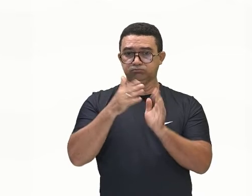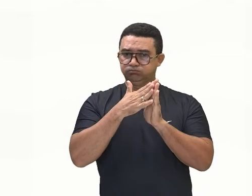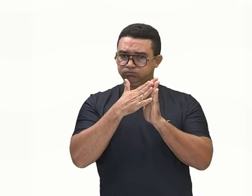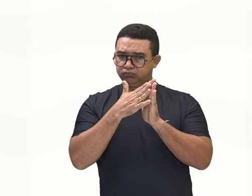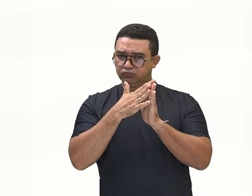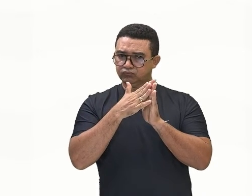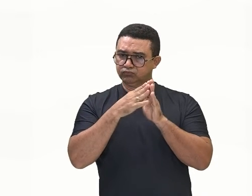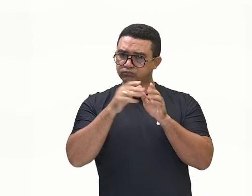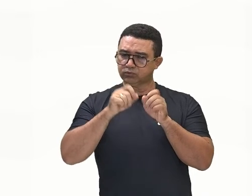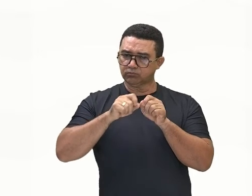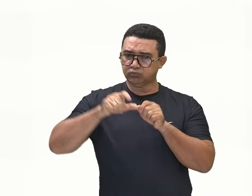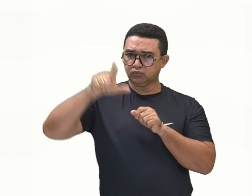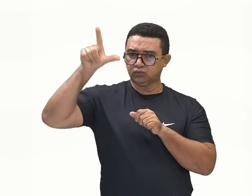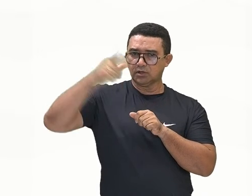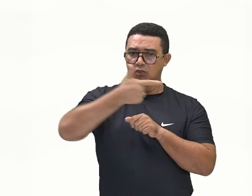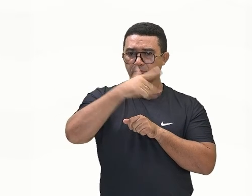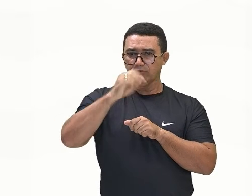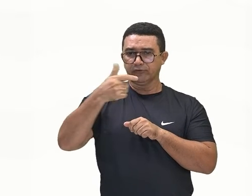em 2021.